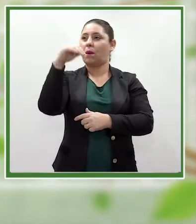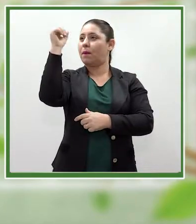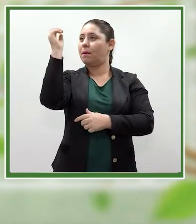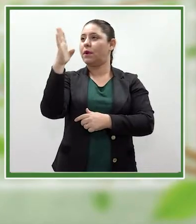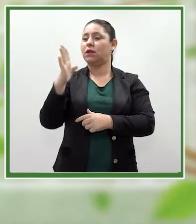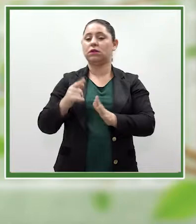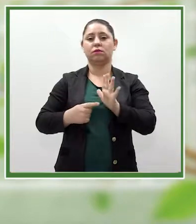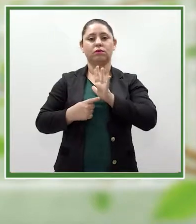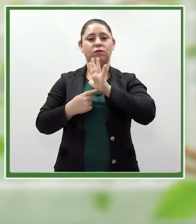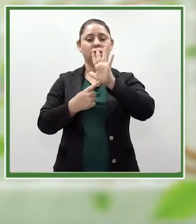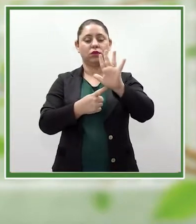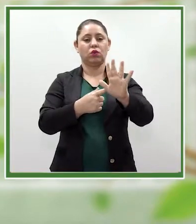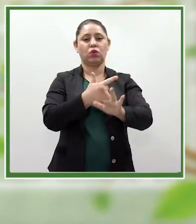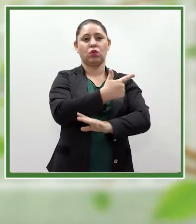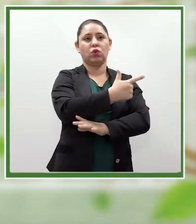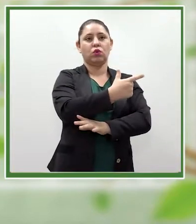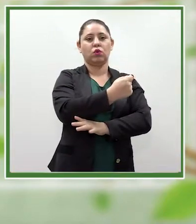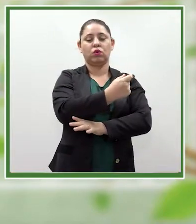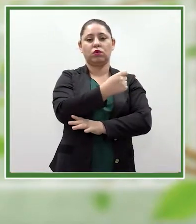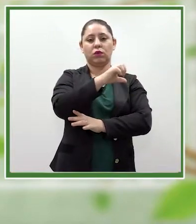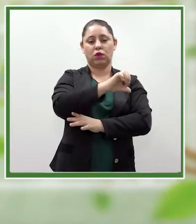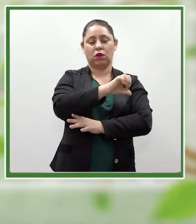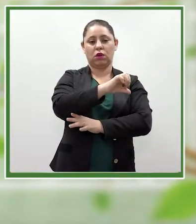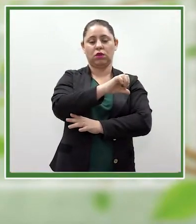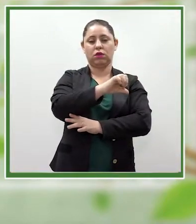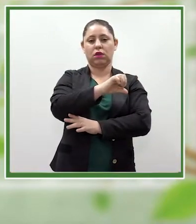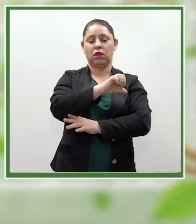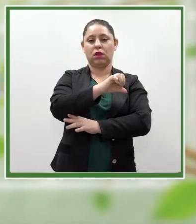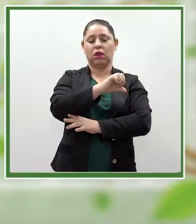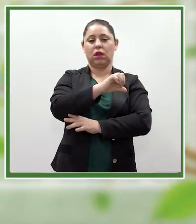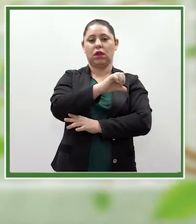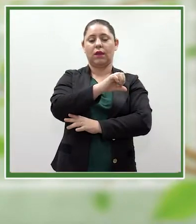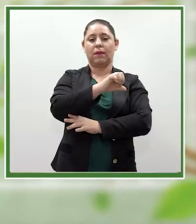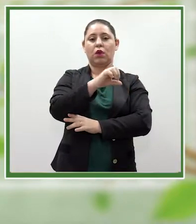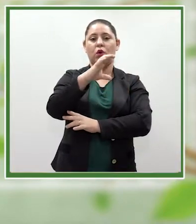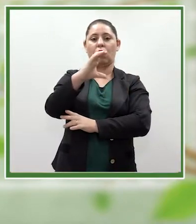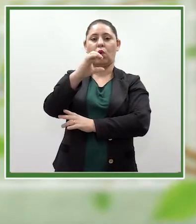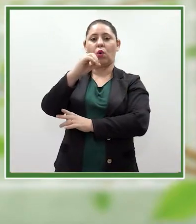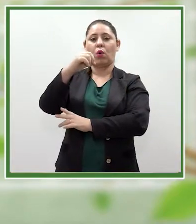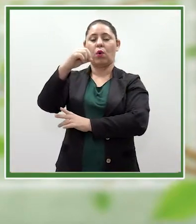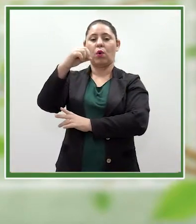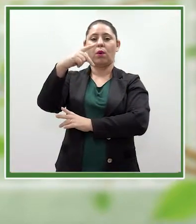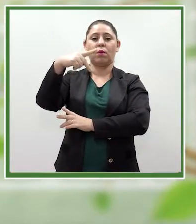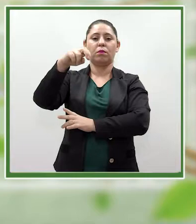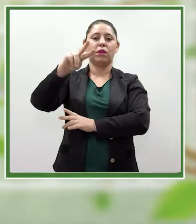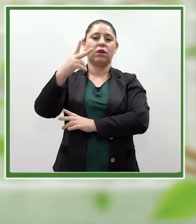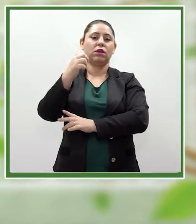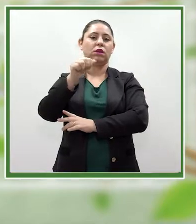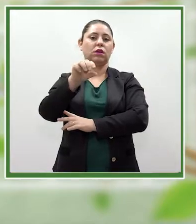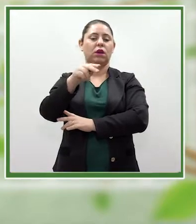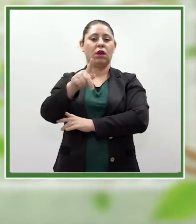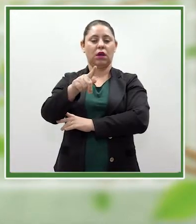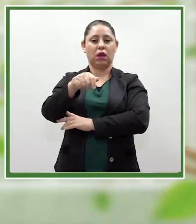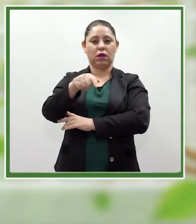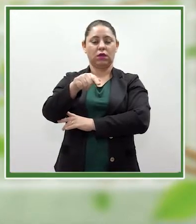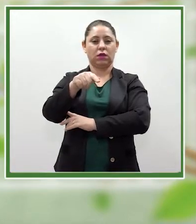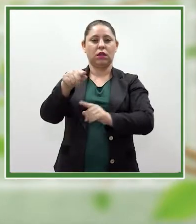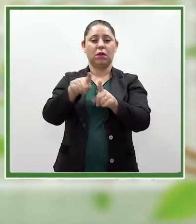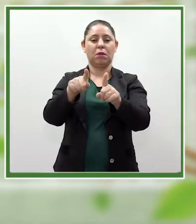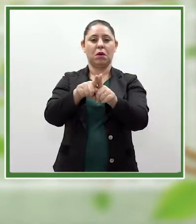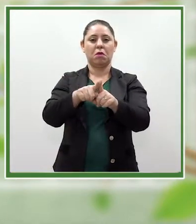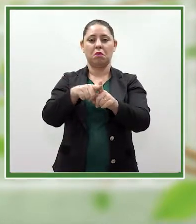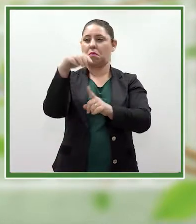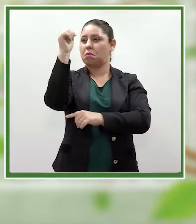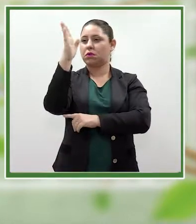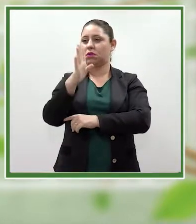O Brasil apresentou, então, nessa reunião em 2009, que ocorreu em Copenhague, ações voluntárias.